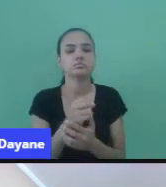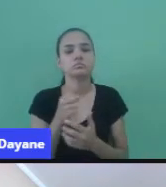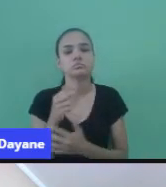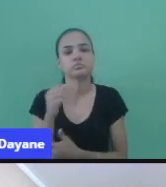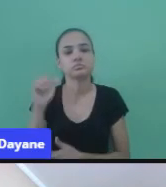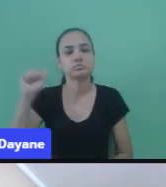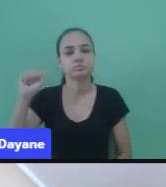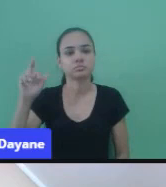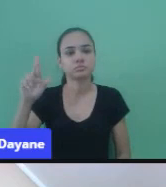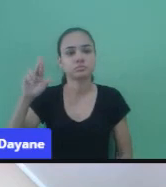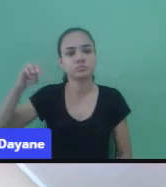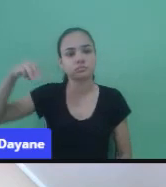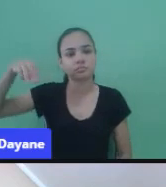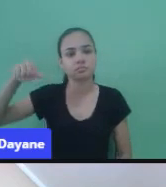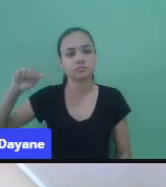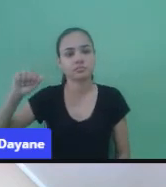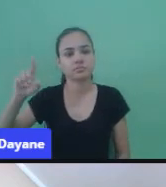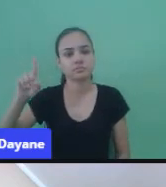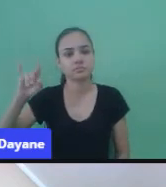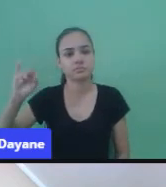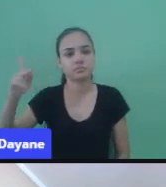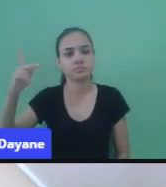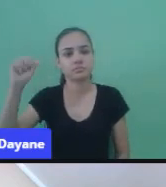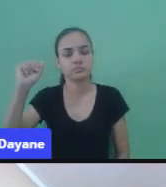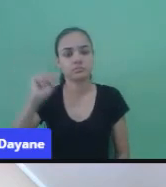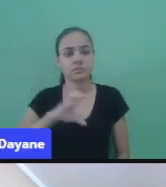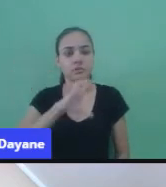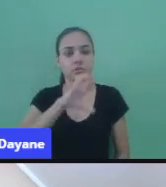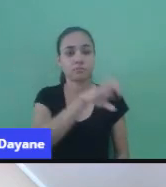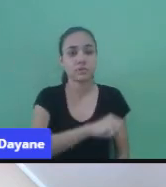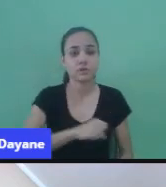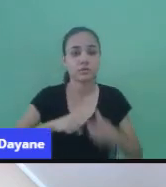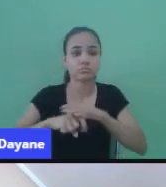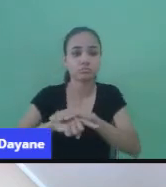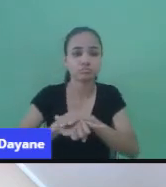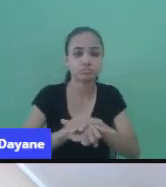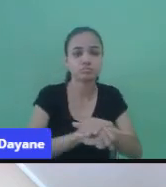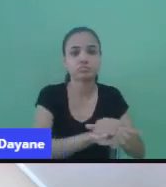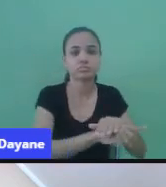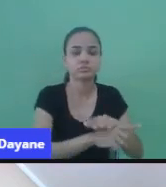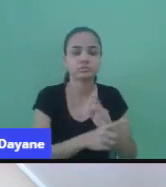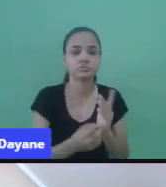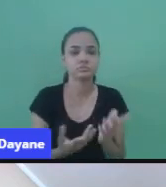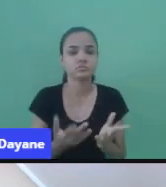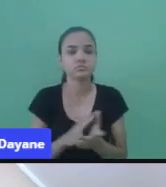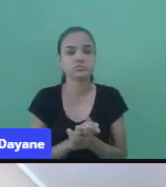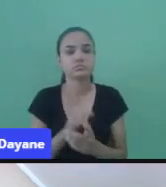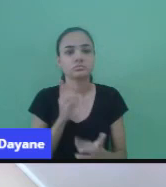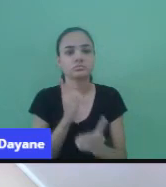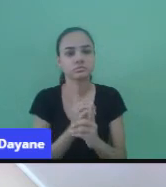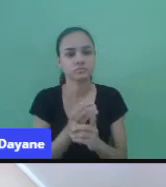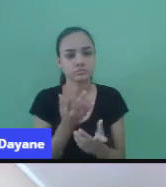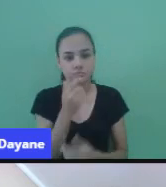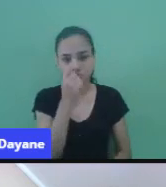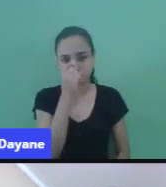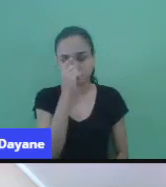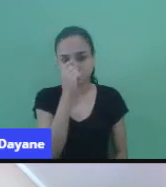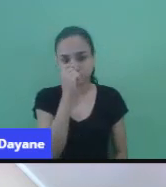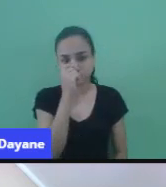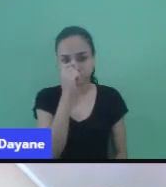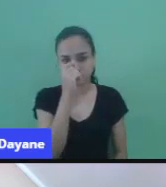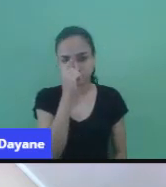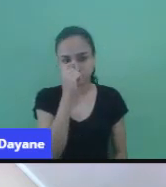E aí a gente vai tendo os outros bichos que a gente foi encontrando. Vou voltar de novo lá no